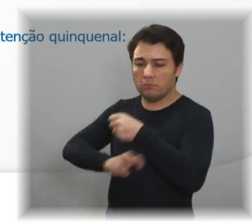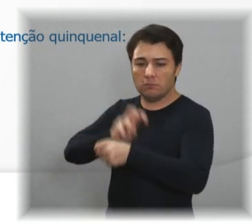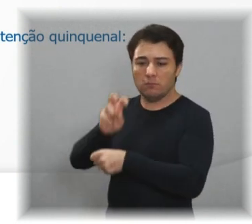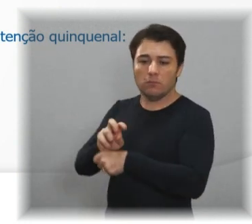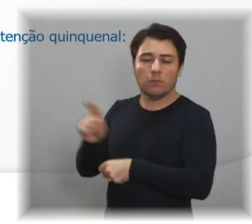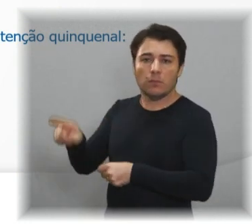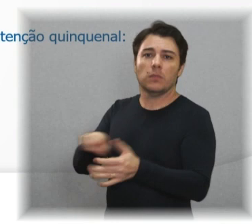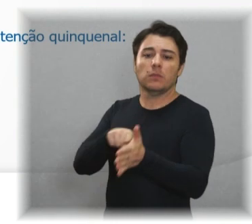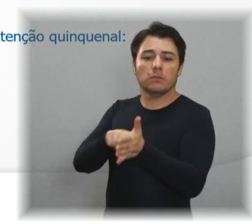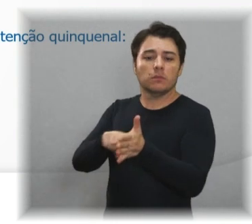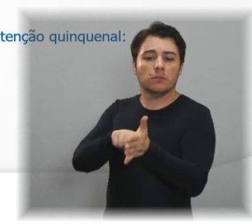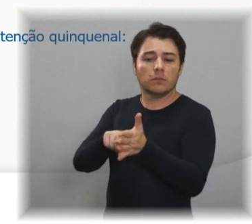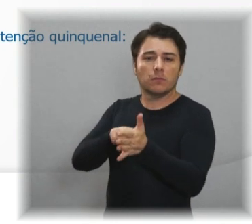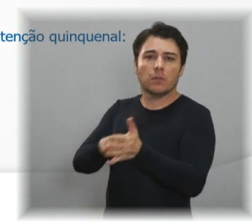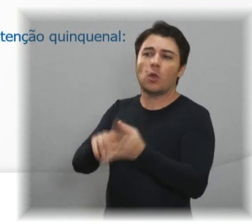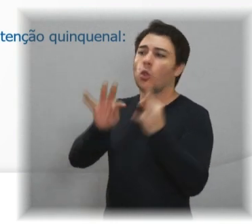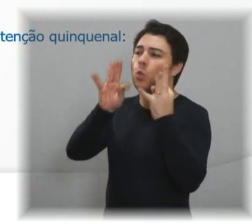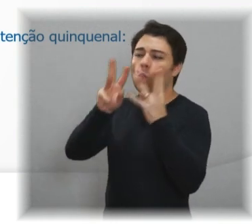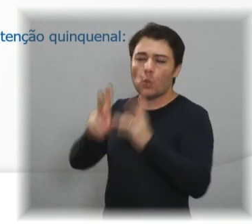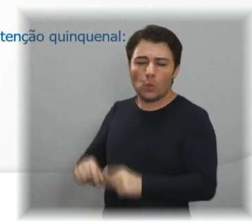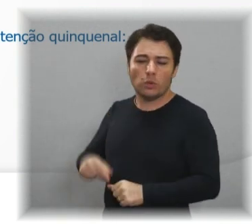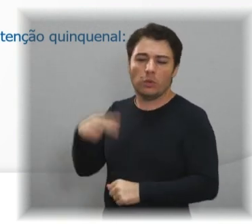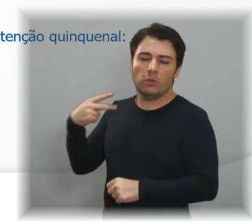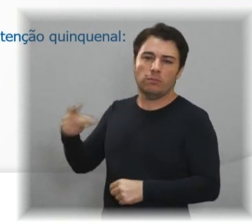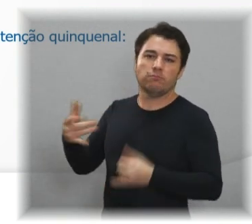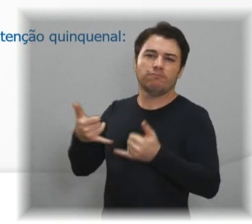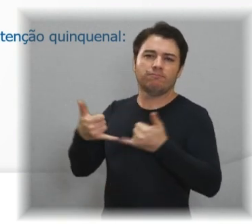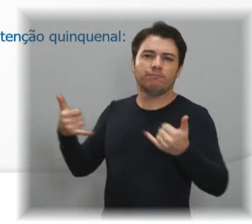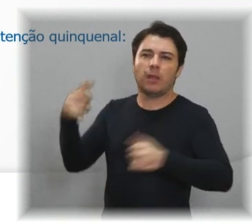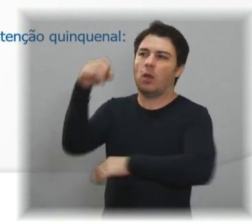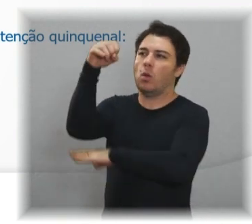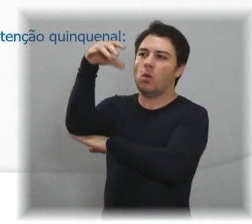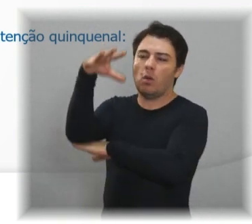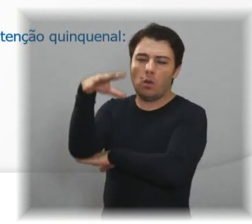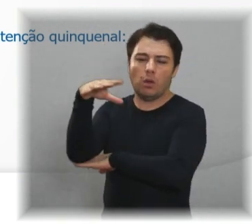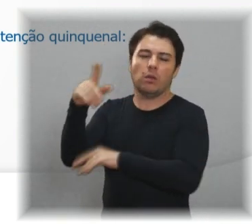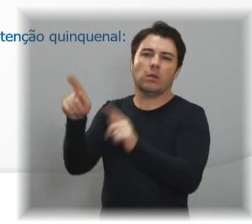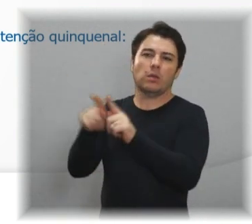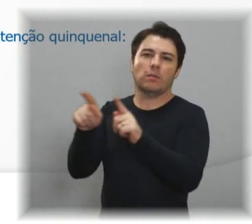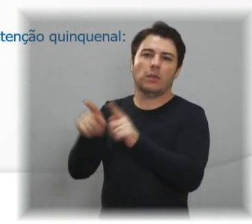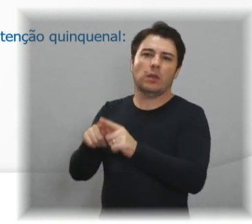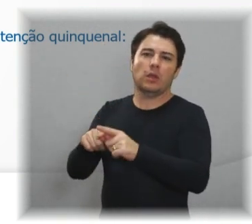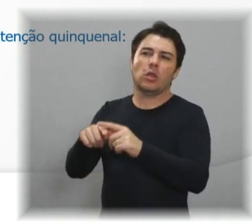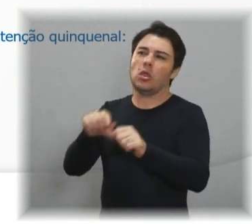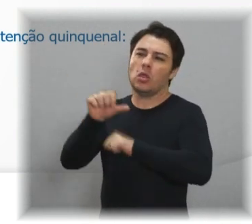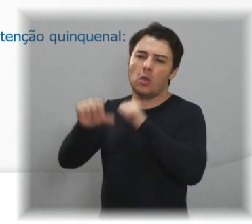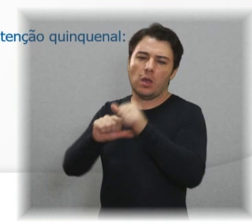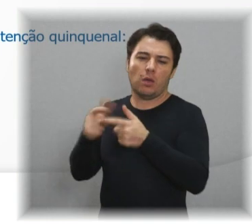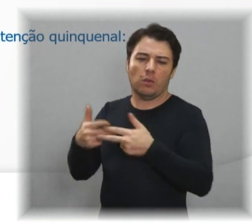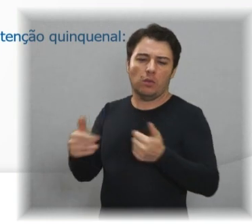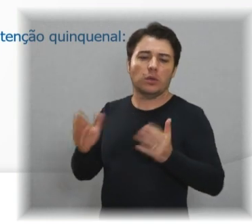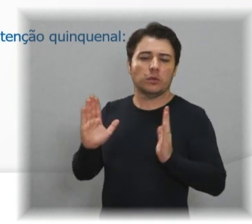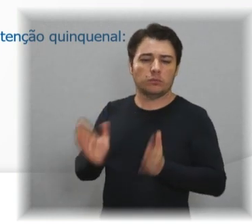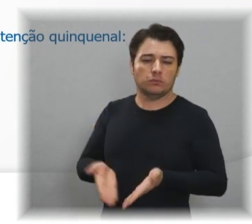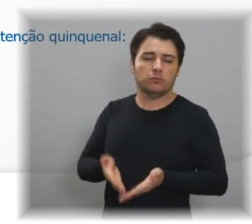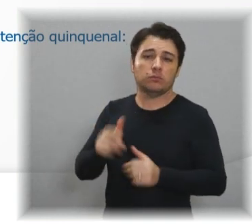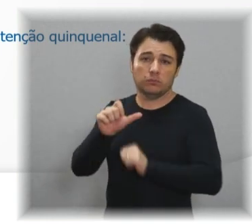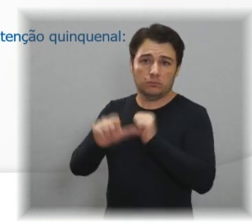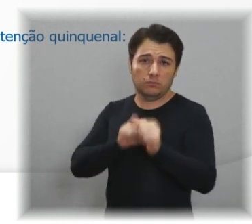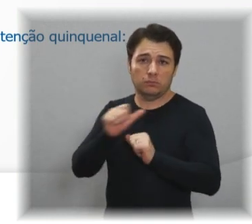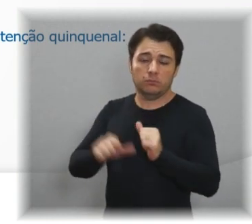cinco anos e inspeção e manutenção completa da linha queria trocar um pote fazer oa troca o senhor Cruzeta E aí foram trocado